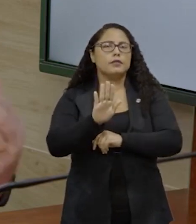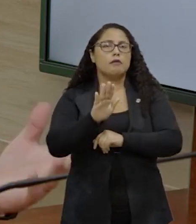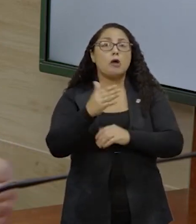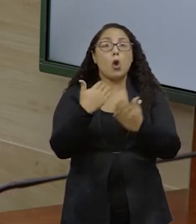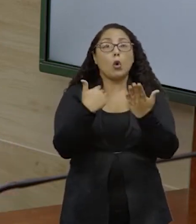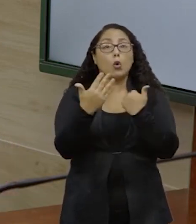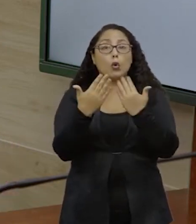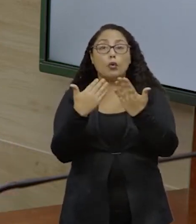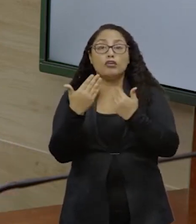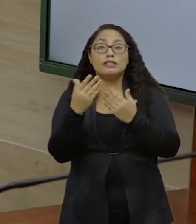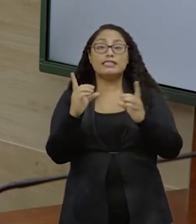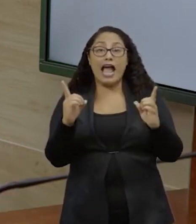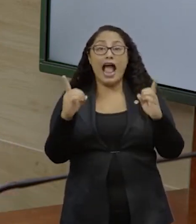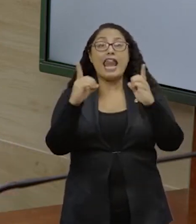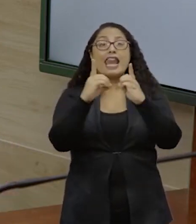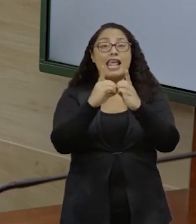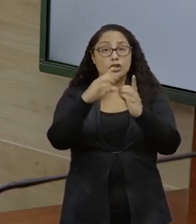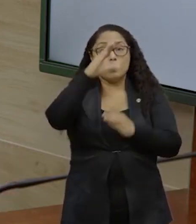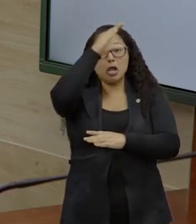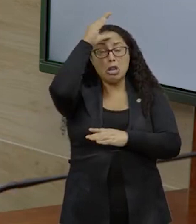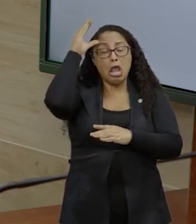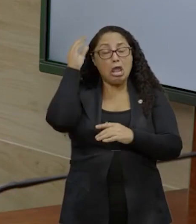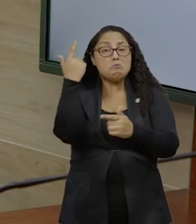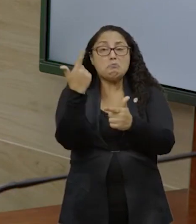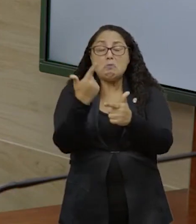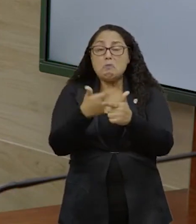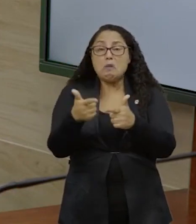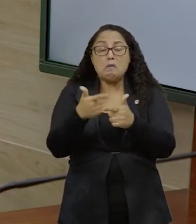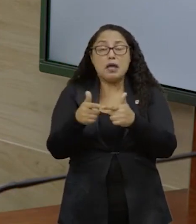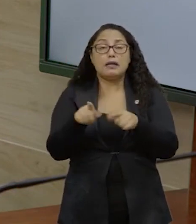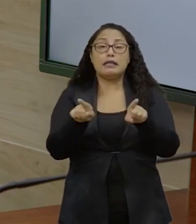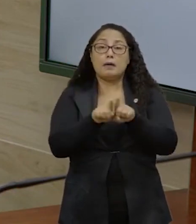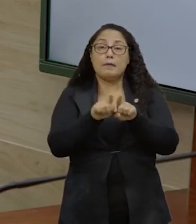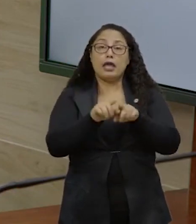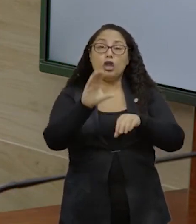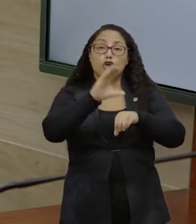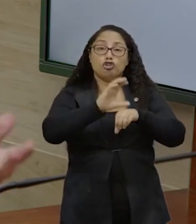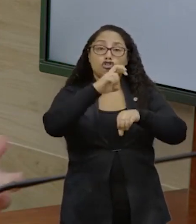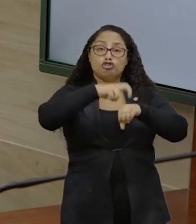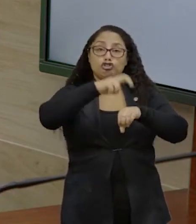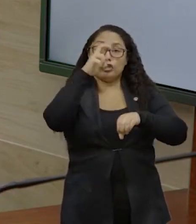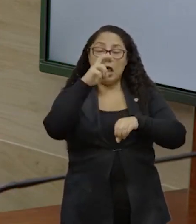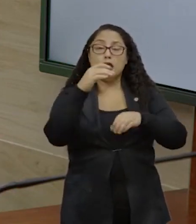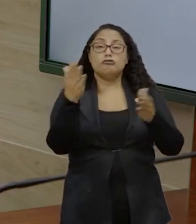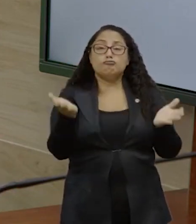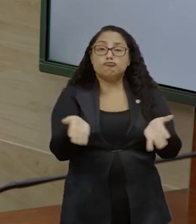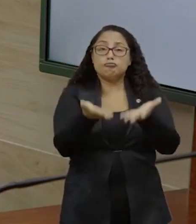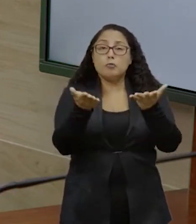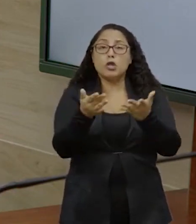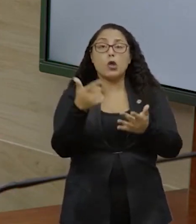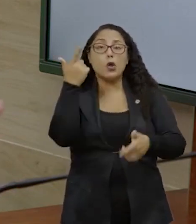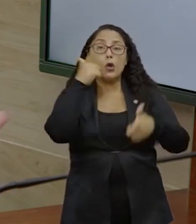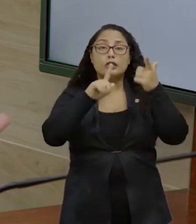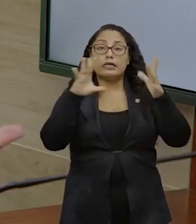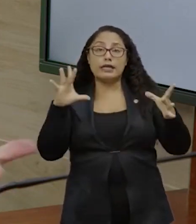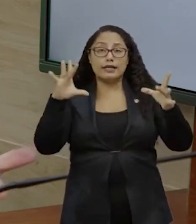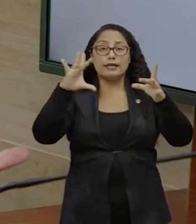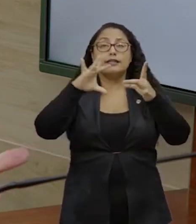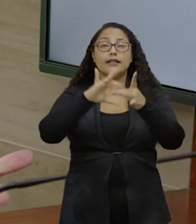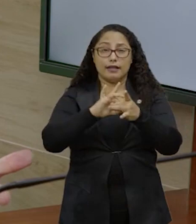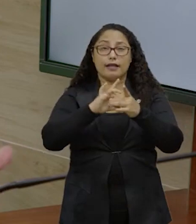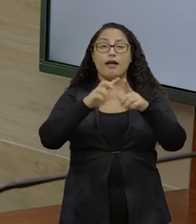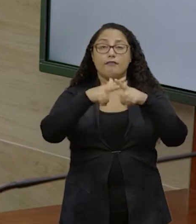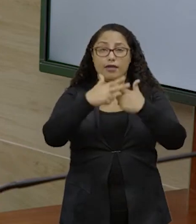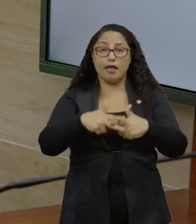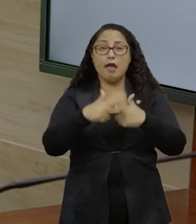uma conversa, né, de atendimento ao cliente, sem Sim. nenhum problema. Até mesmo, né, o ChatGPT ele proporciona, né, você consegue, por exemplo, integrar